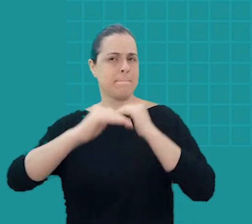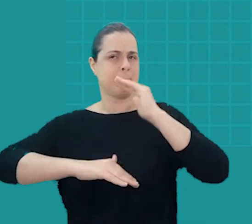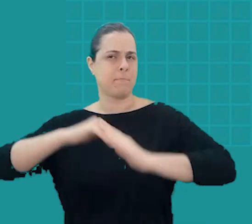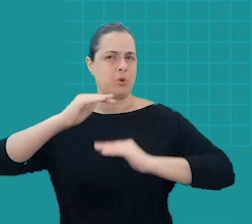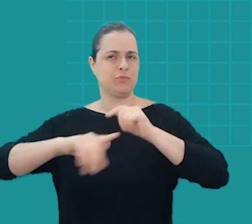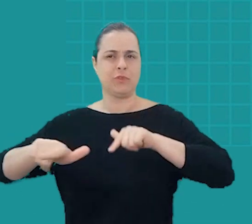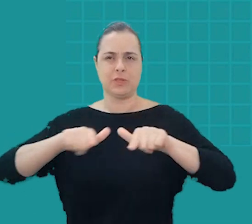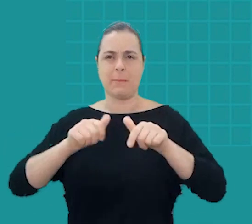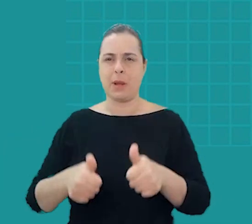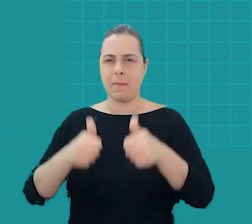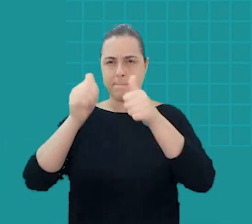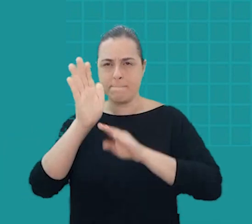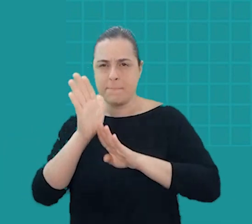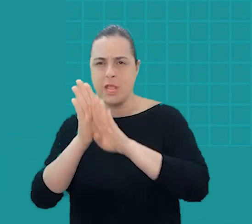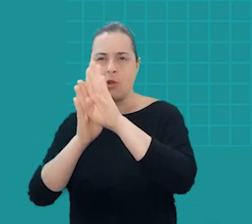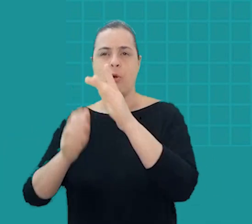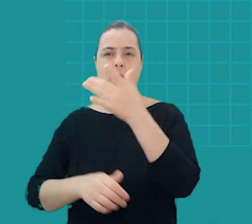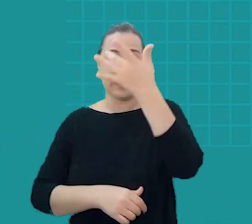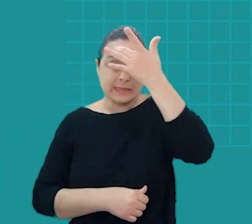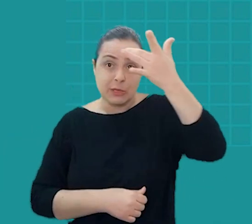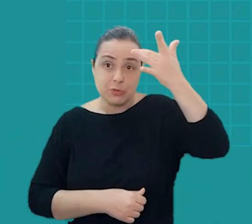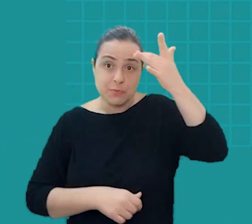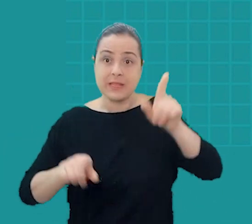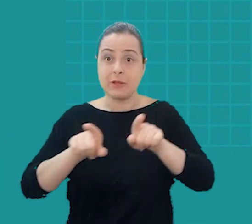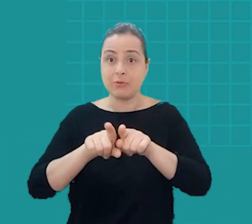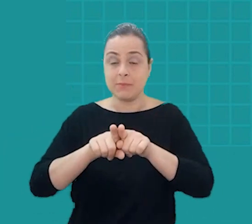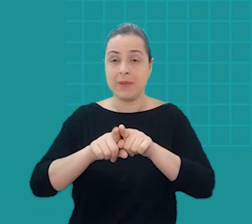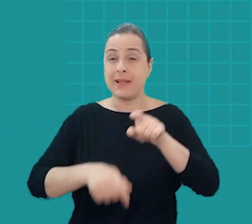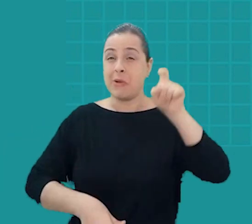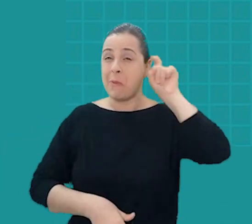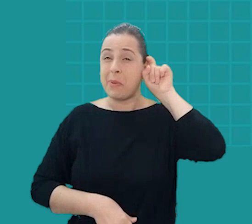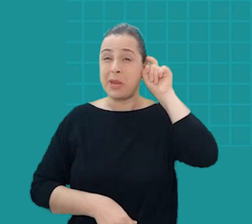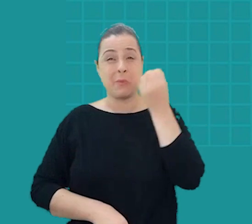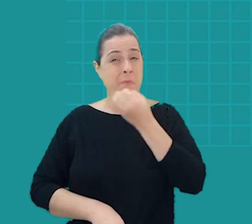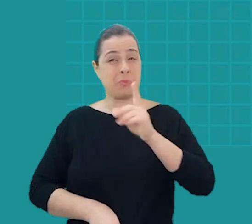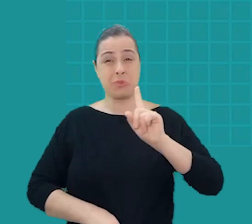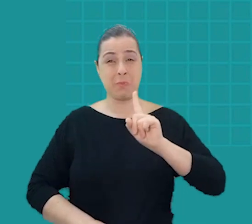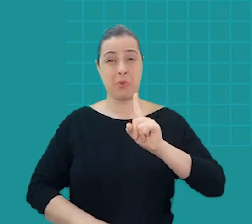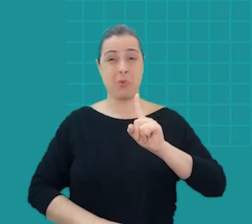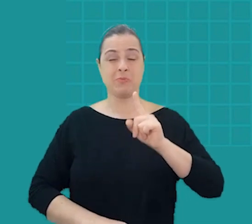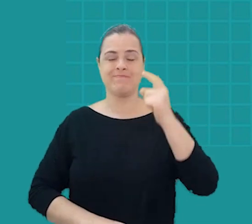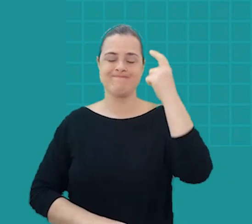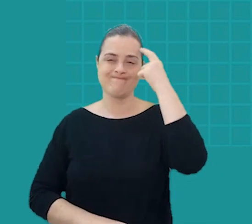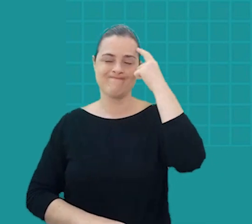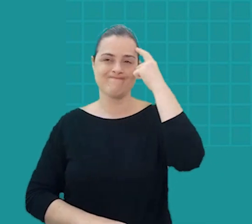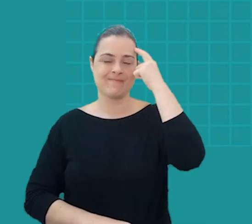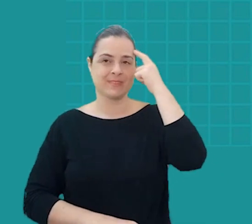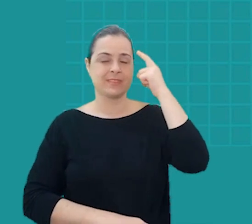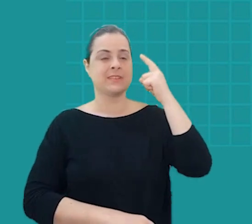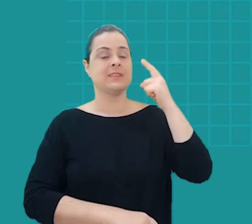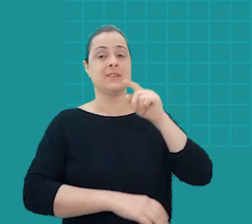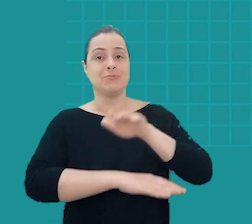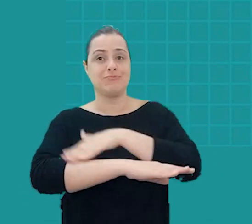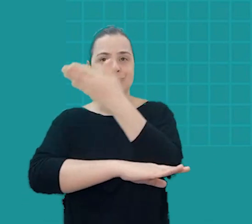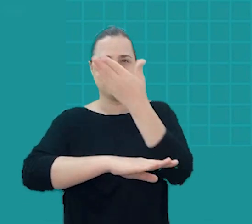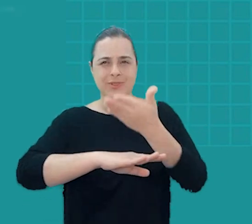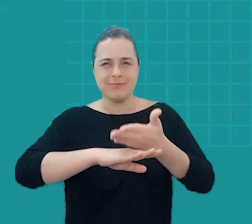que a acessibilidade ajuda muito. Quando meu aparelho não está legal, eu vejo que no fim do dia eu